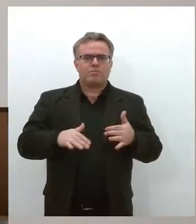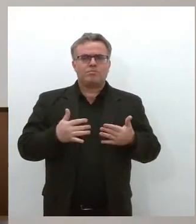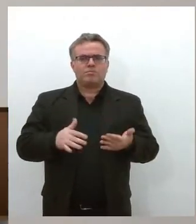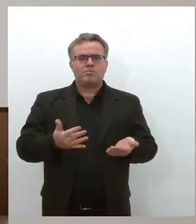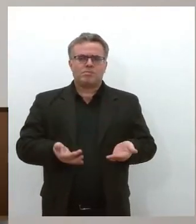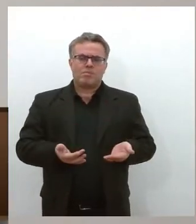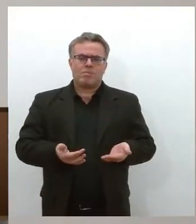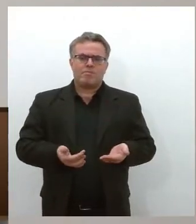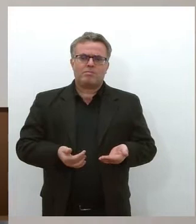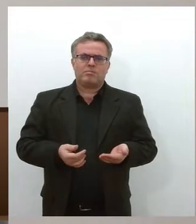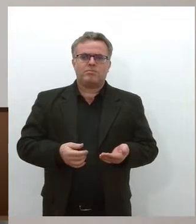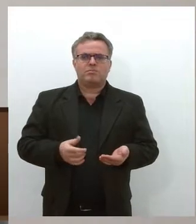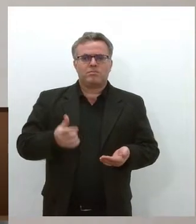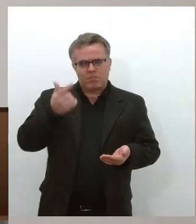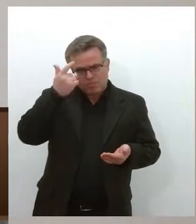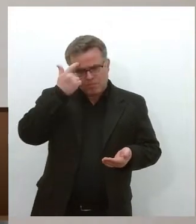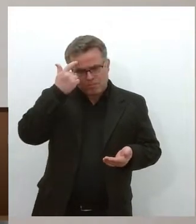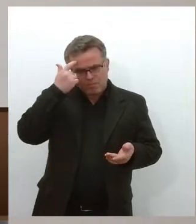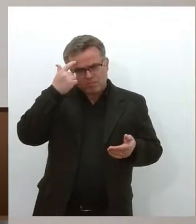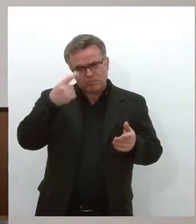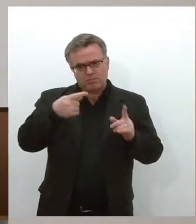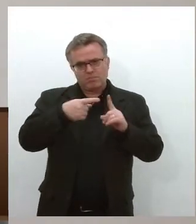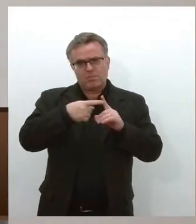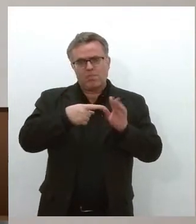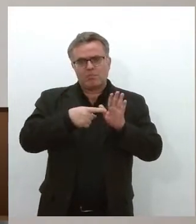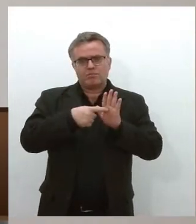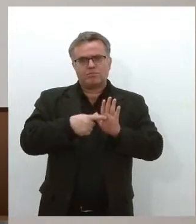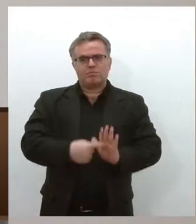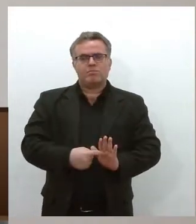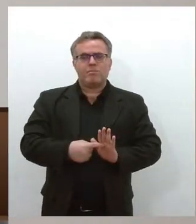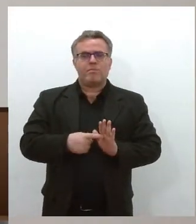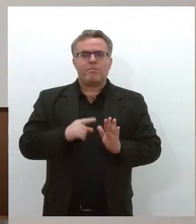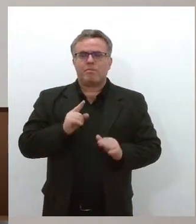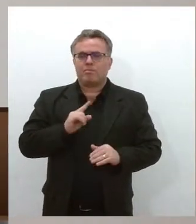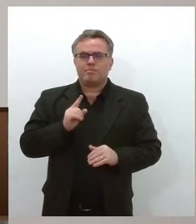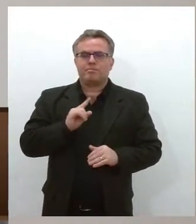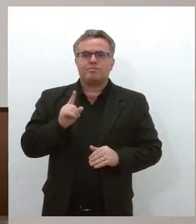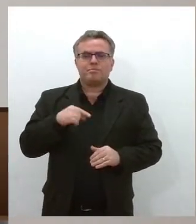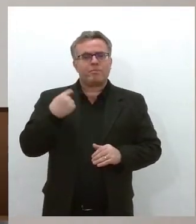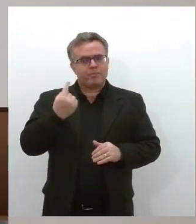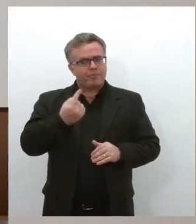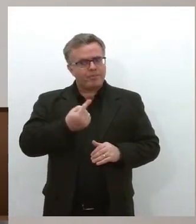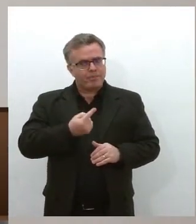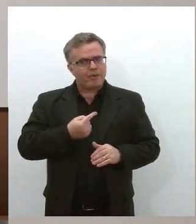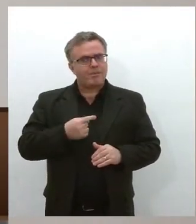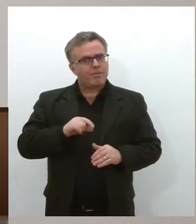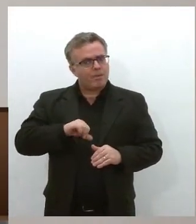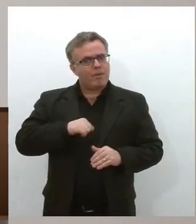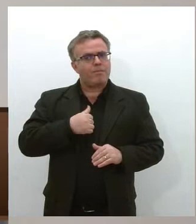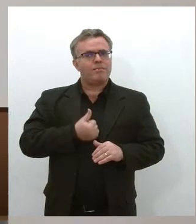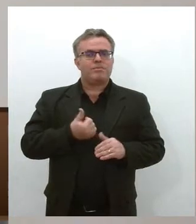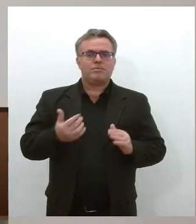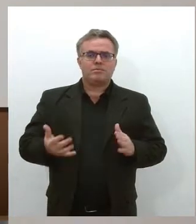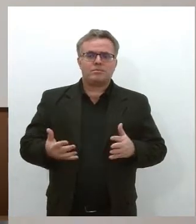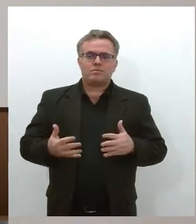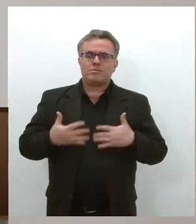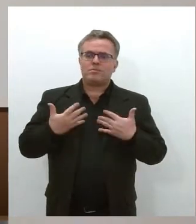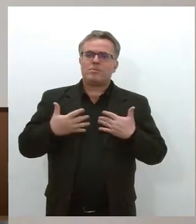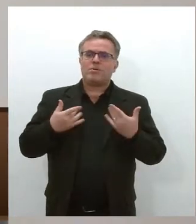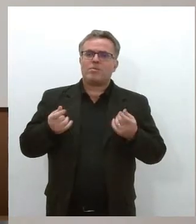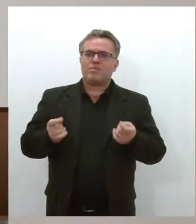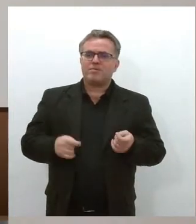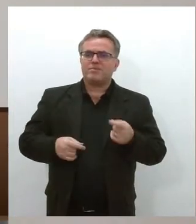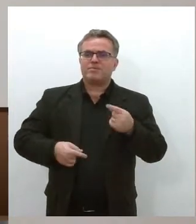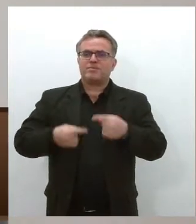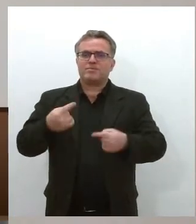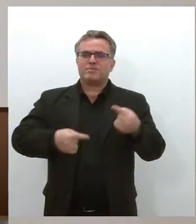sempre reclamar. Na verdade, a gente fica feliz com os resultados, né, obtidos a nível nacional, principalmente na Câmara dos